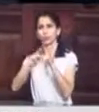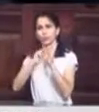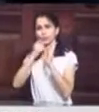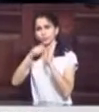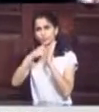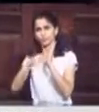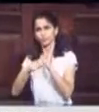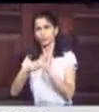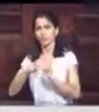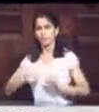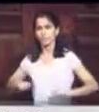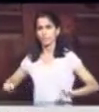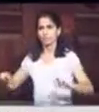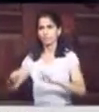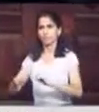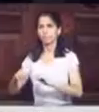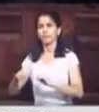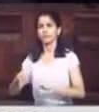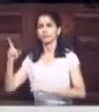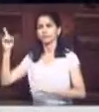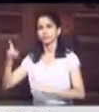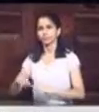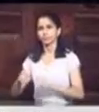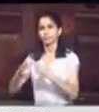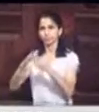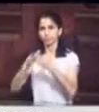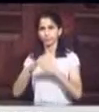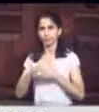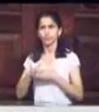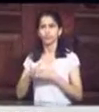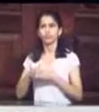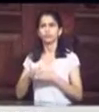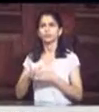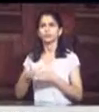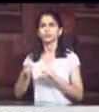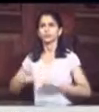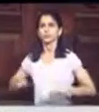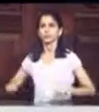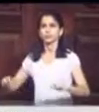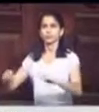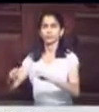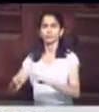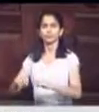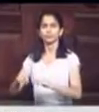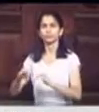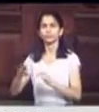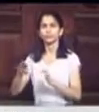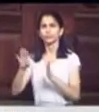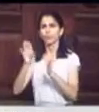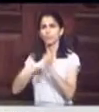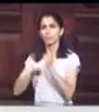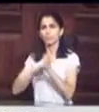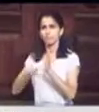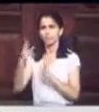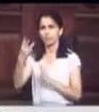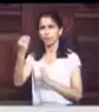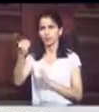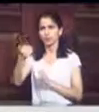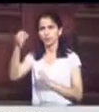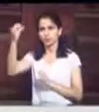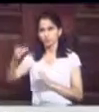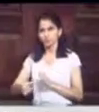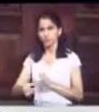mesa diretora, um pedido também para que a mesa diretora apresente aqui a redução de 30% do salário